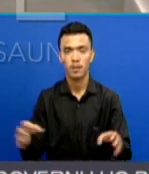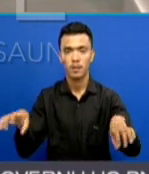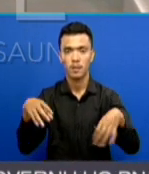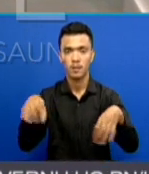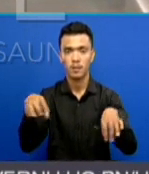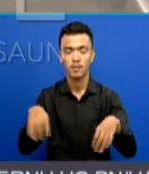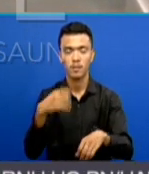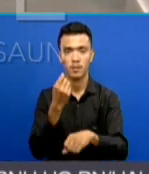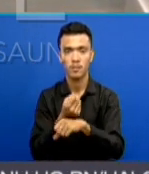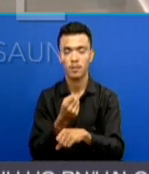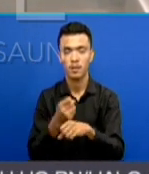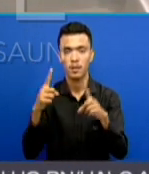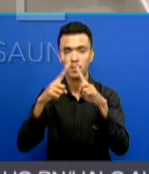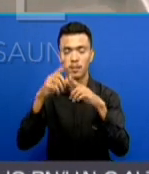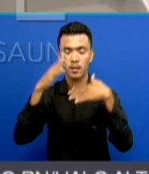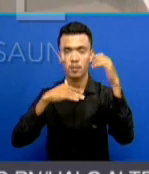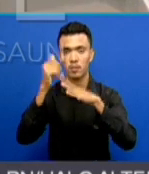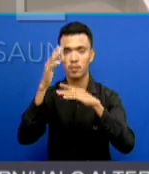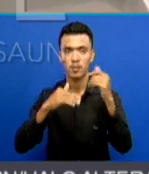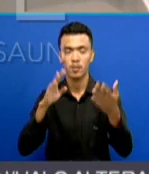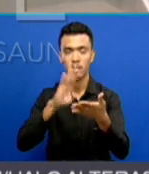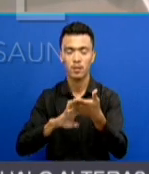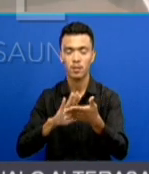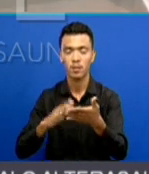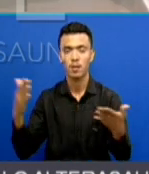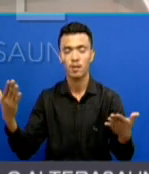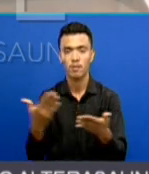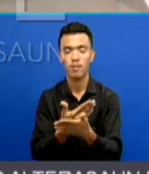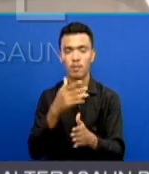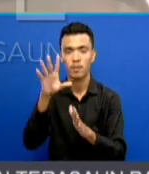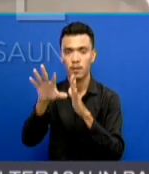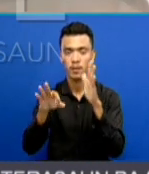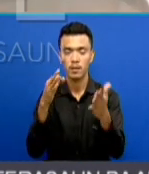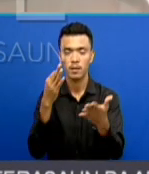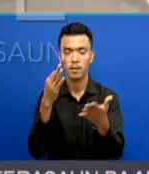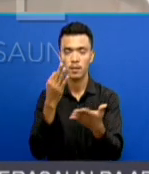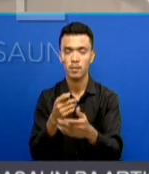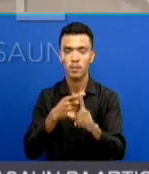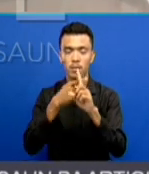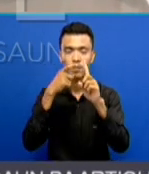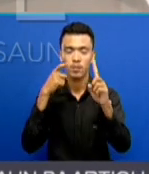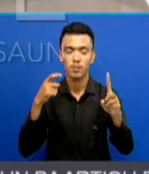serviço macas, ba construção escola foi ainda né, nebe tam fundos, russi,